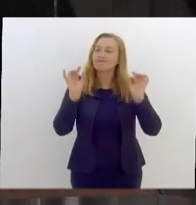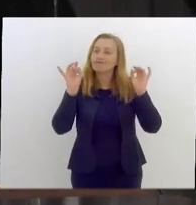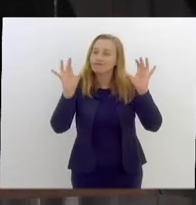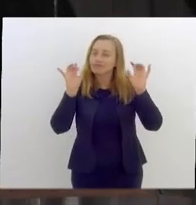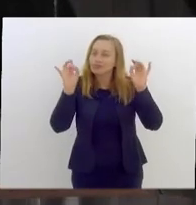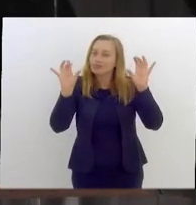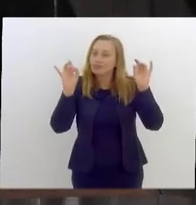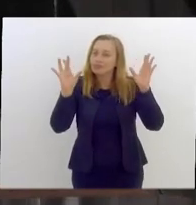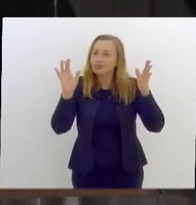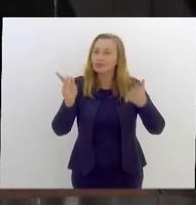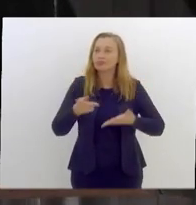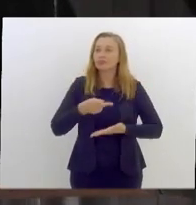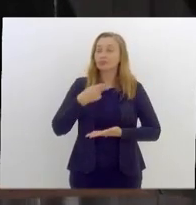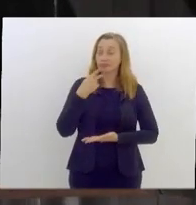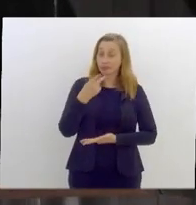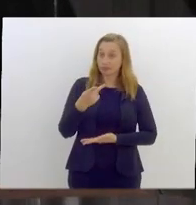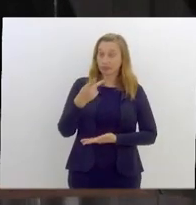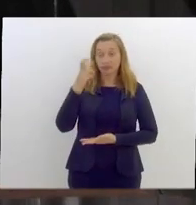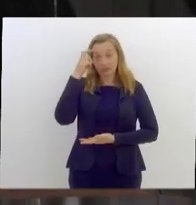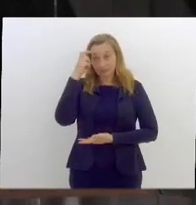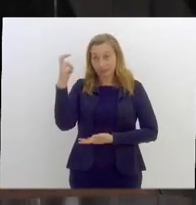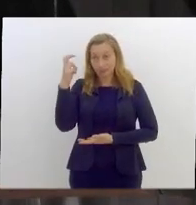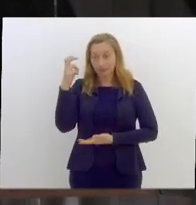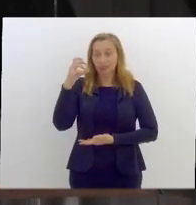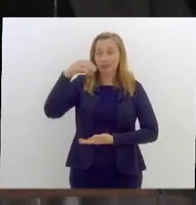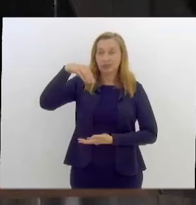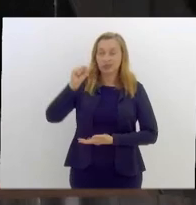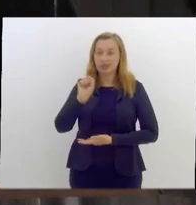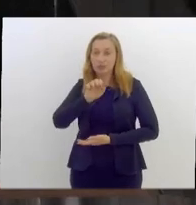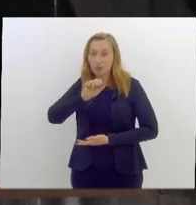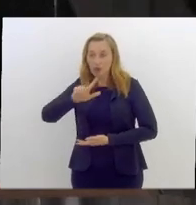às palavras, às sábias palavras do deputado Samuel Malafaia,